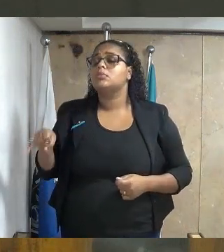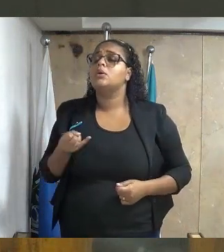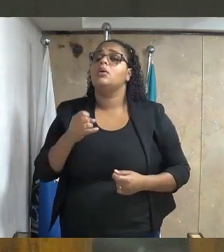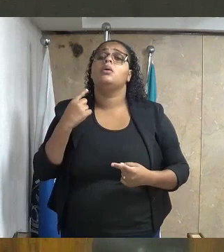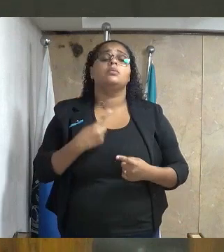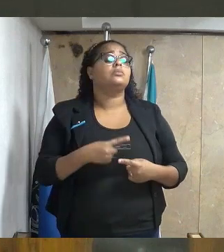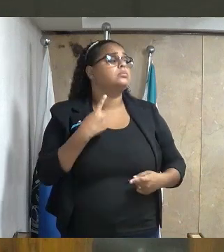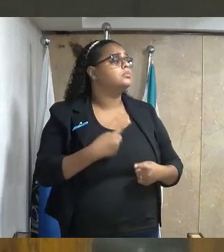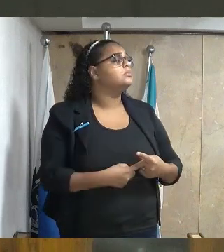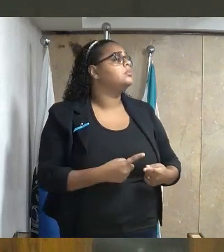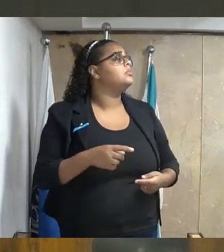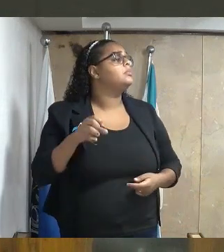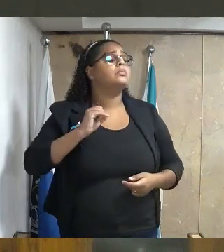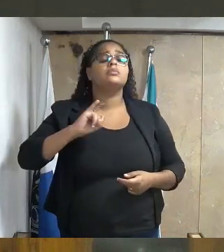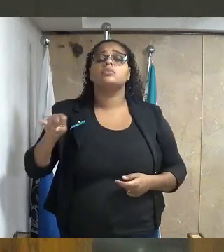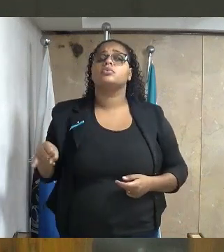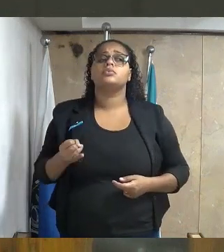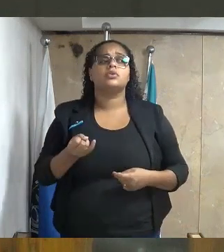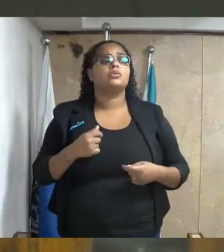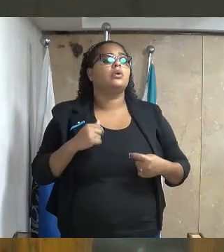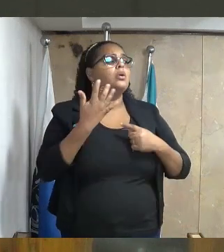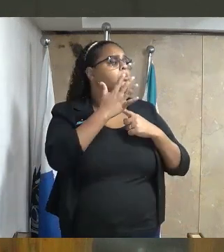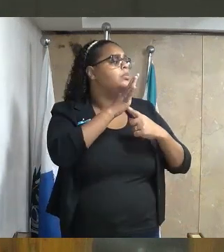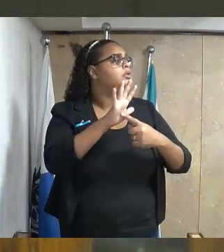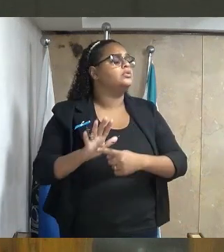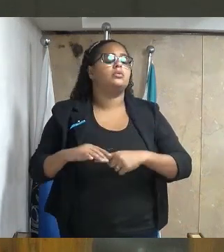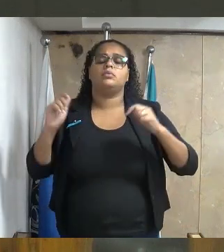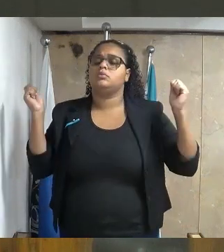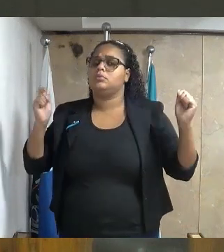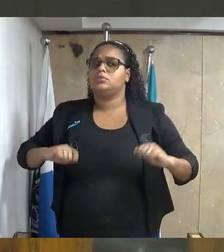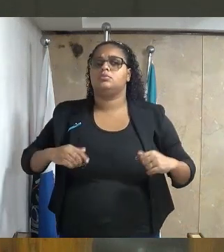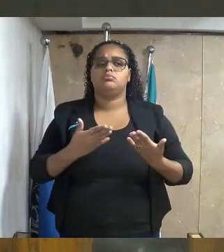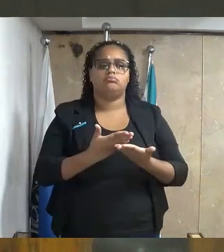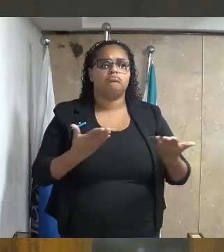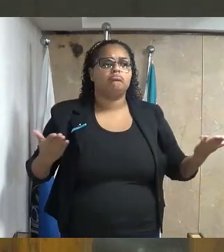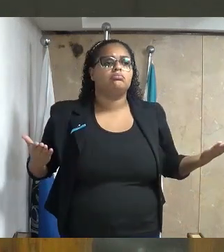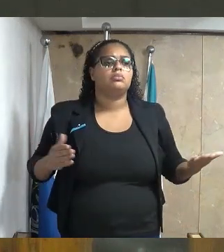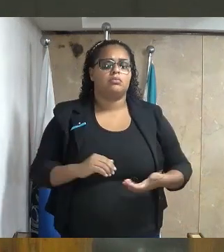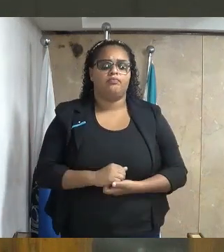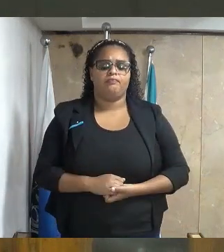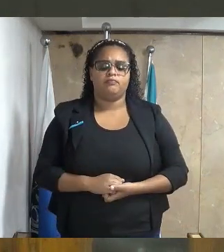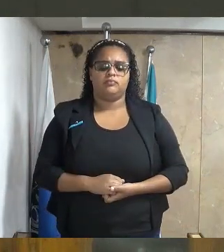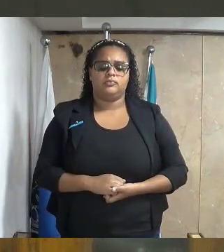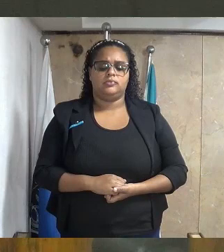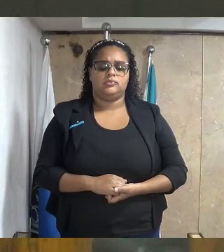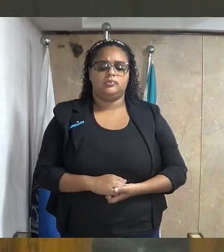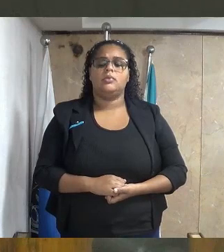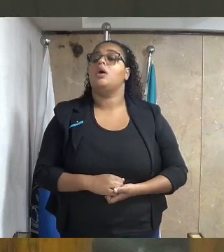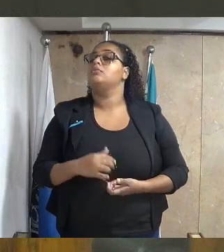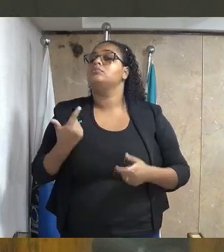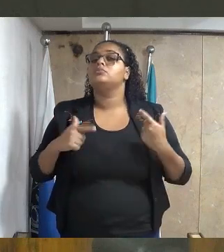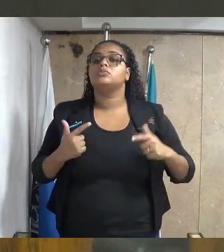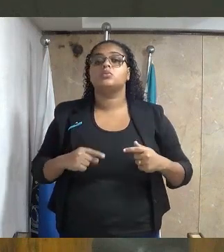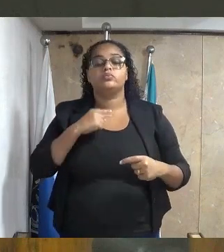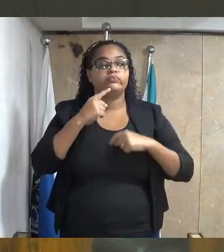a oportunidade é que se mostra a capacidade. E eu não tenho